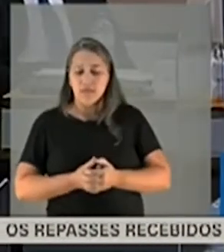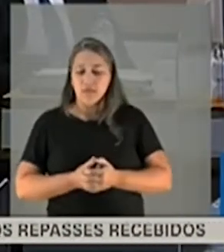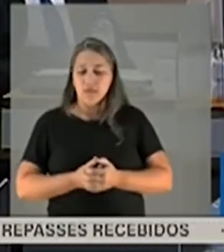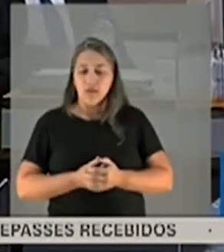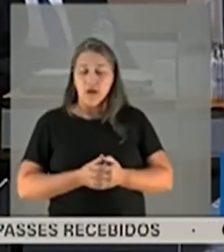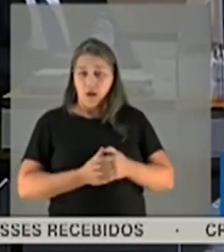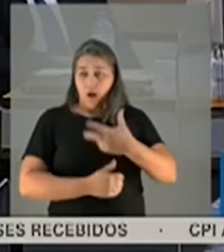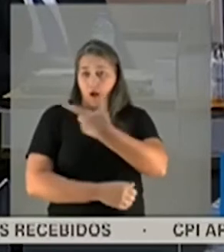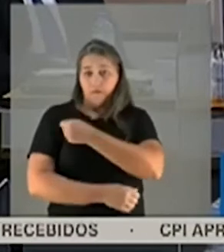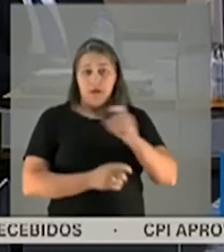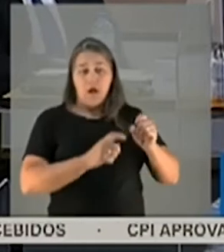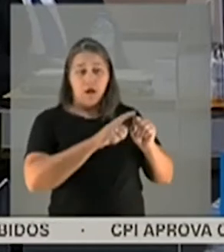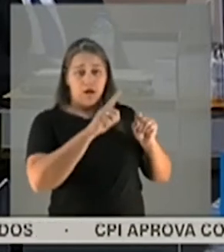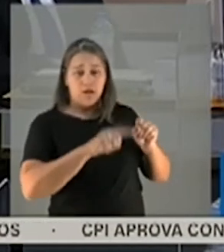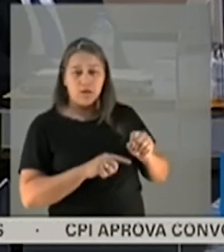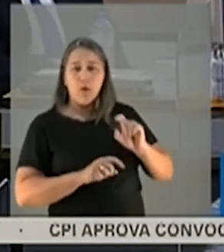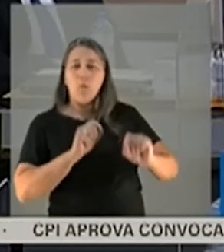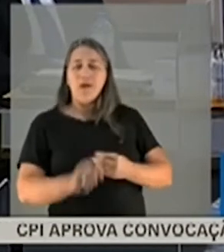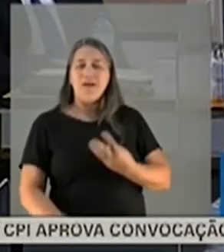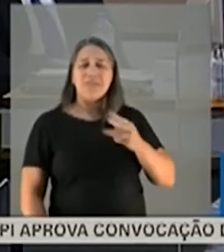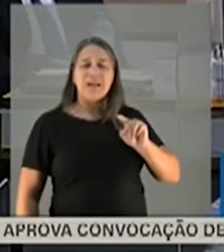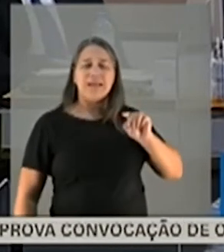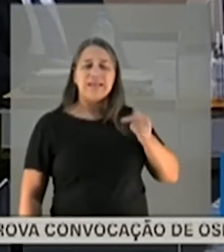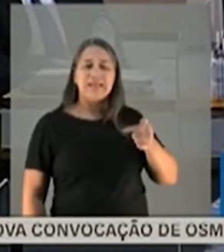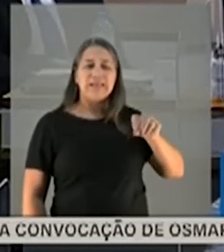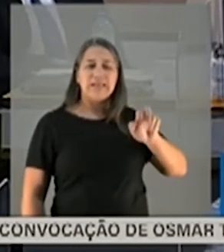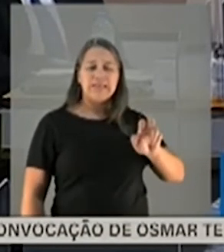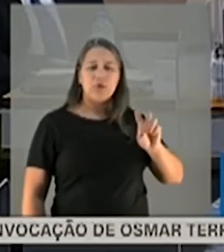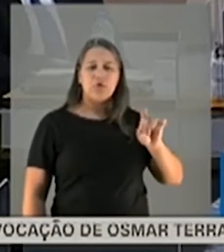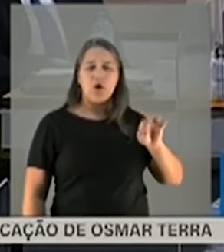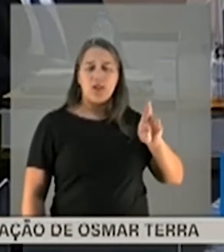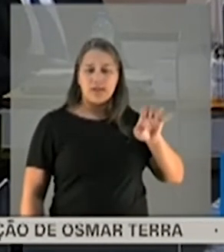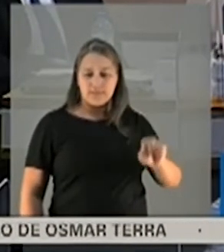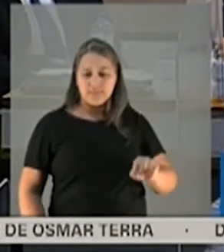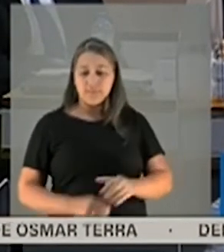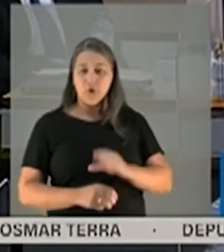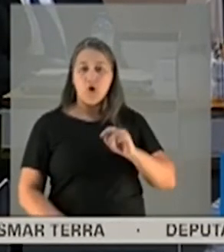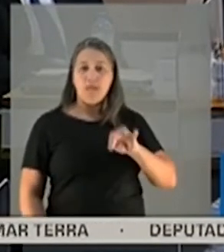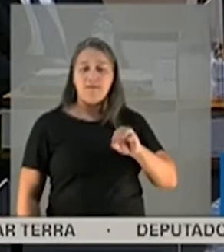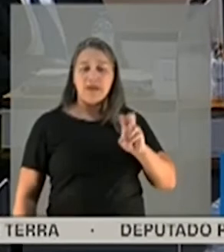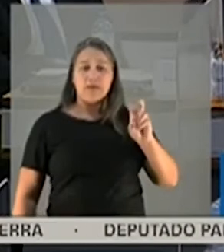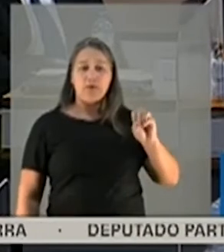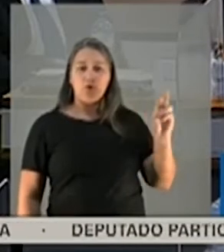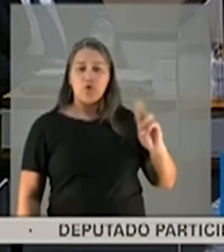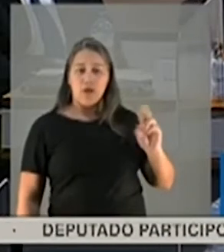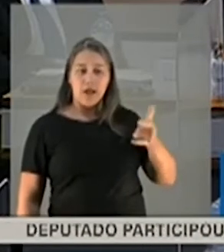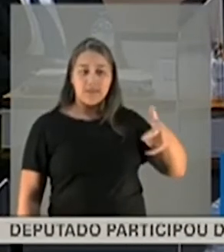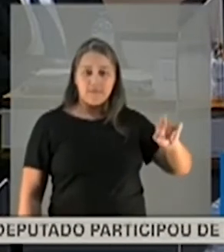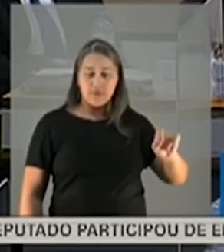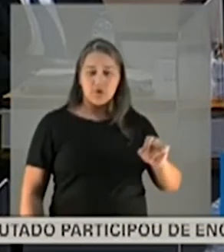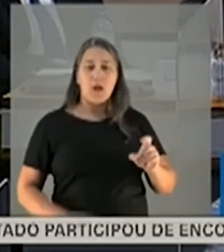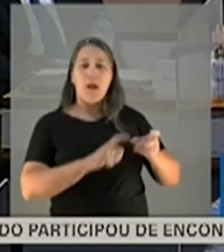da AstraZeneca, por exemplo, saiu a $3.75. Não, tem os preços aqui. Coronavac, R$58,20.